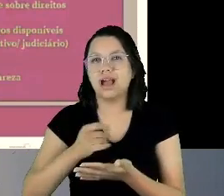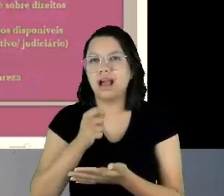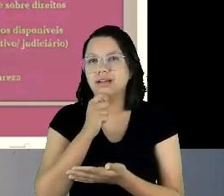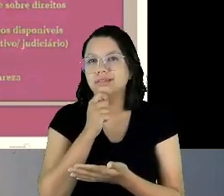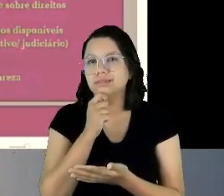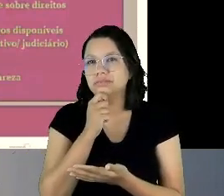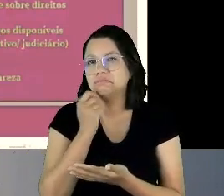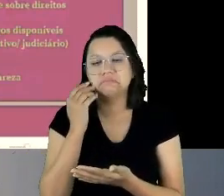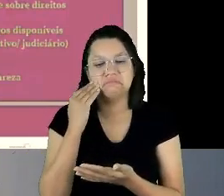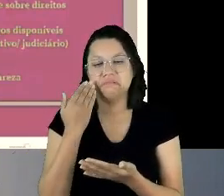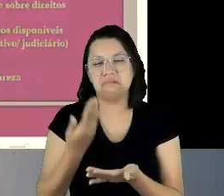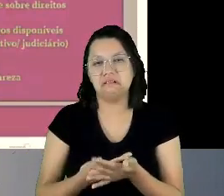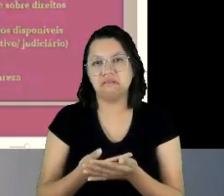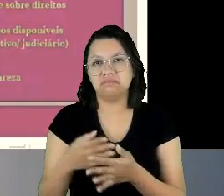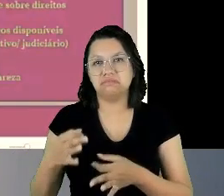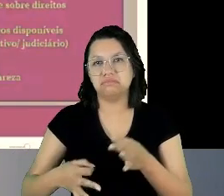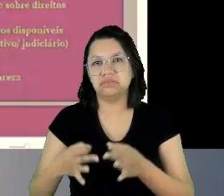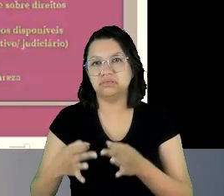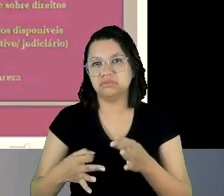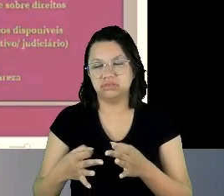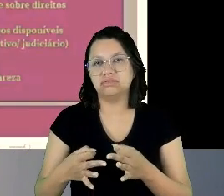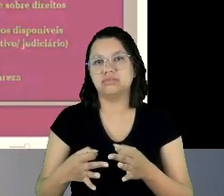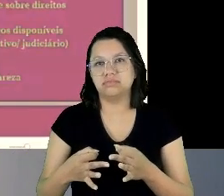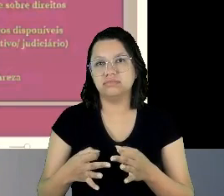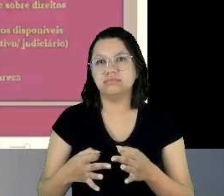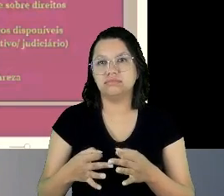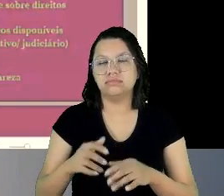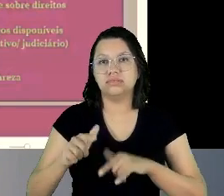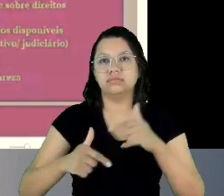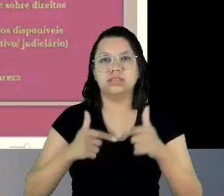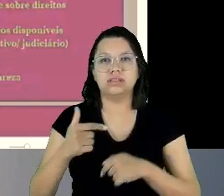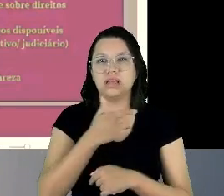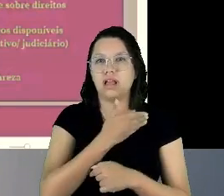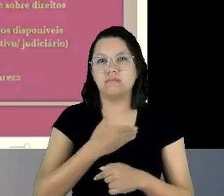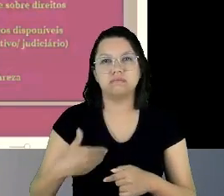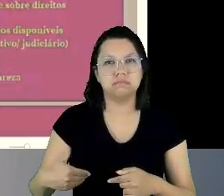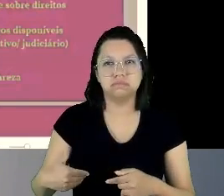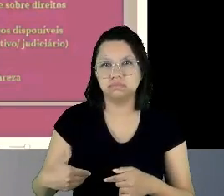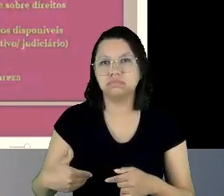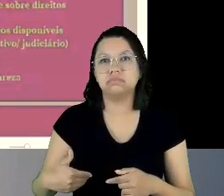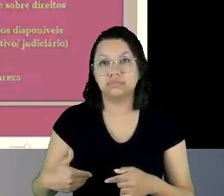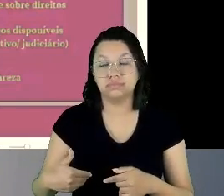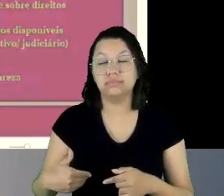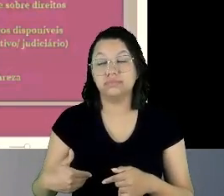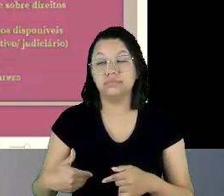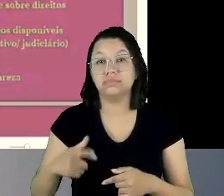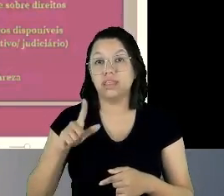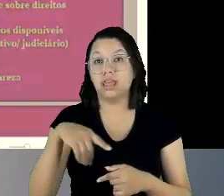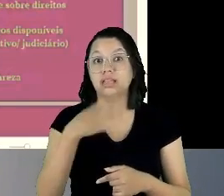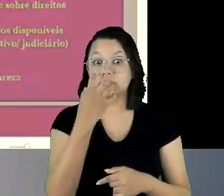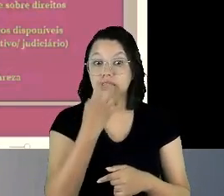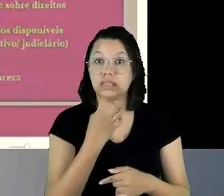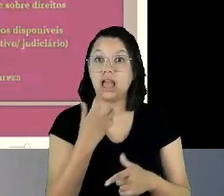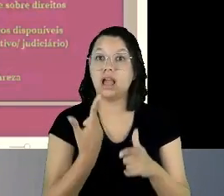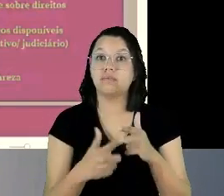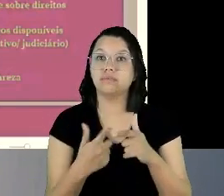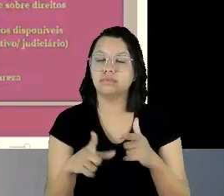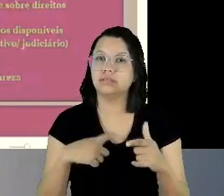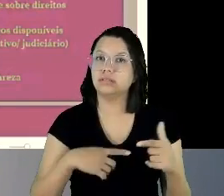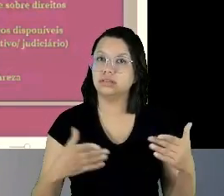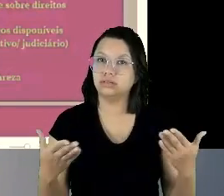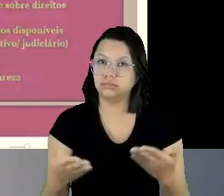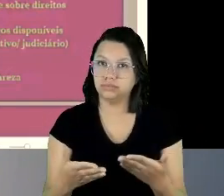uma descrença na justiça e nos serviços públicos no Estado, que é um problema muito sério que enfrentamos